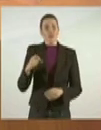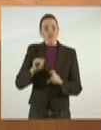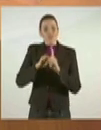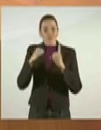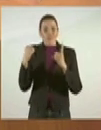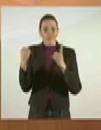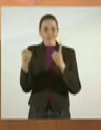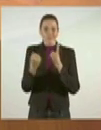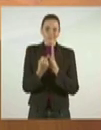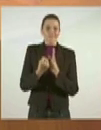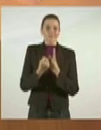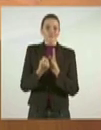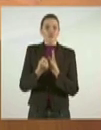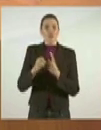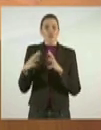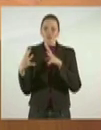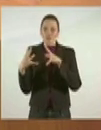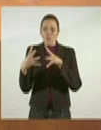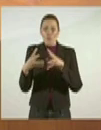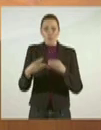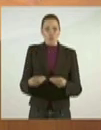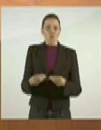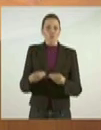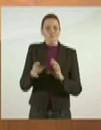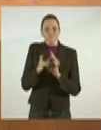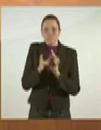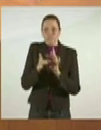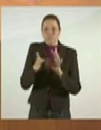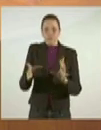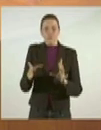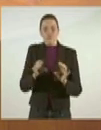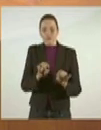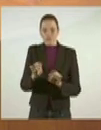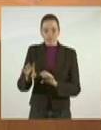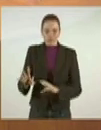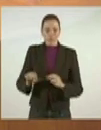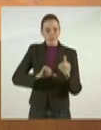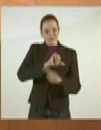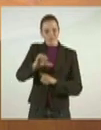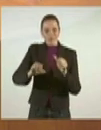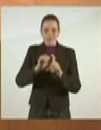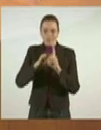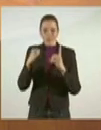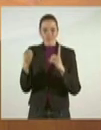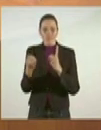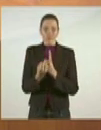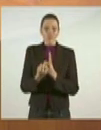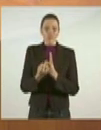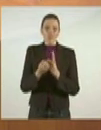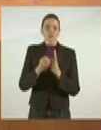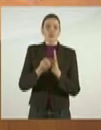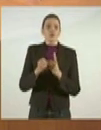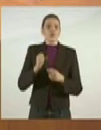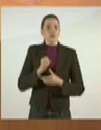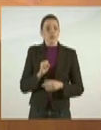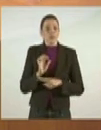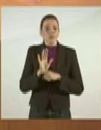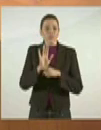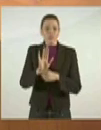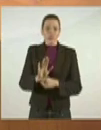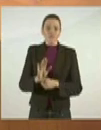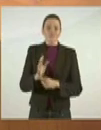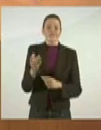inteiro e que nós possamos realmente transformar a sociedade através da educação nós não podemos nos